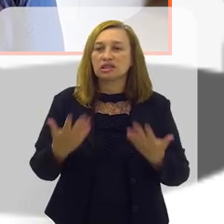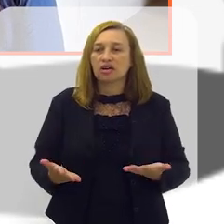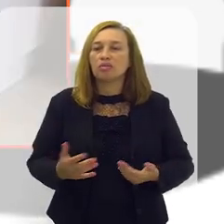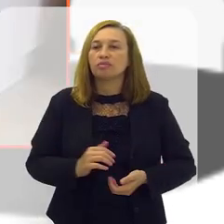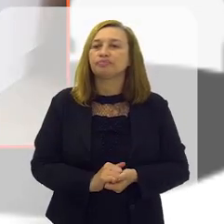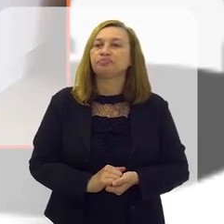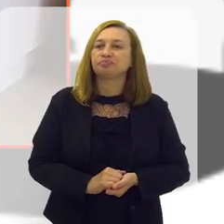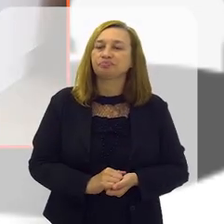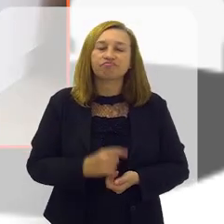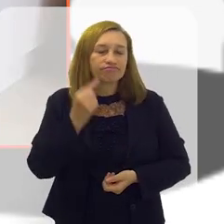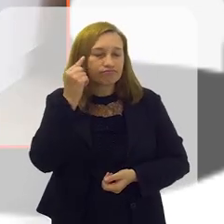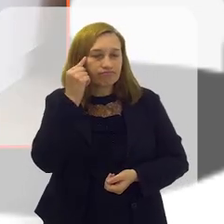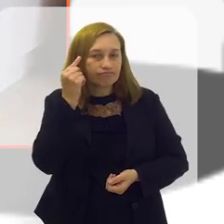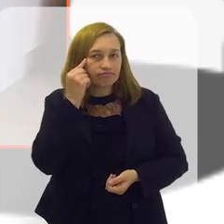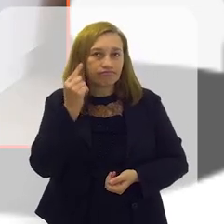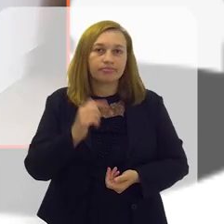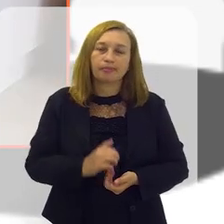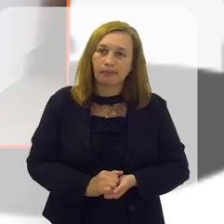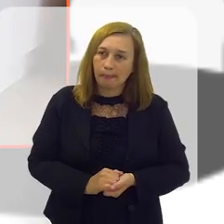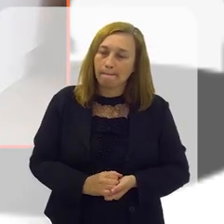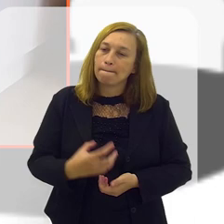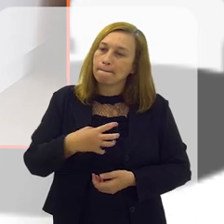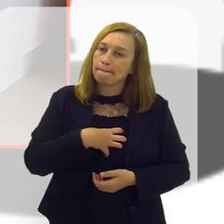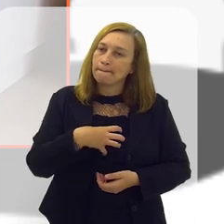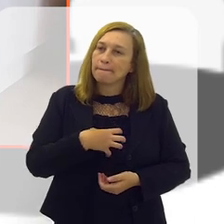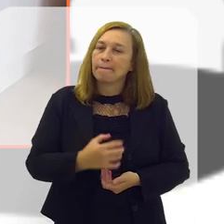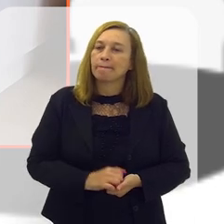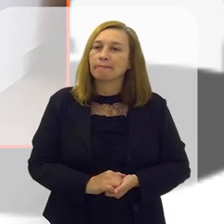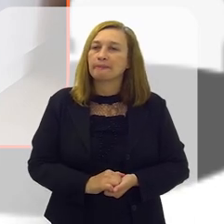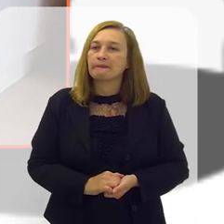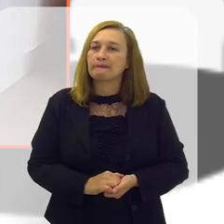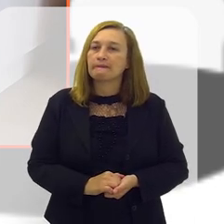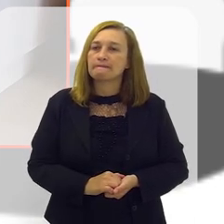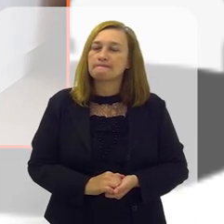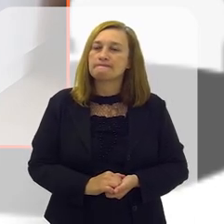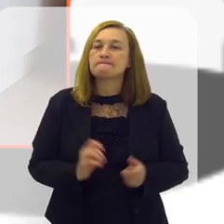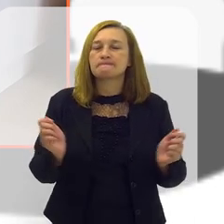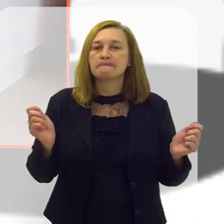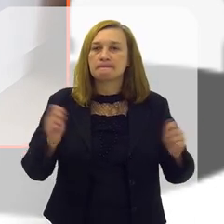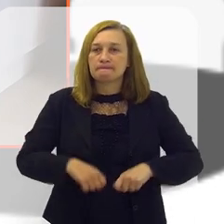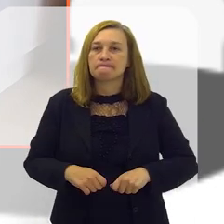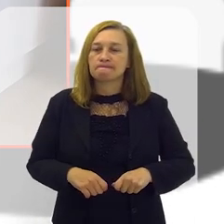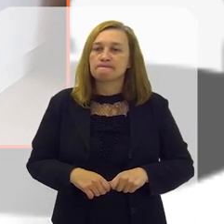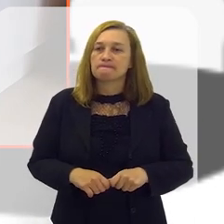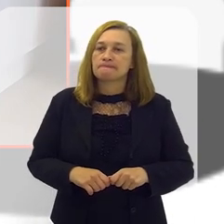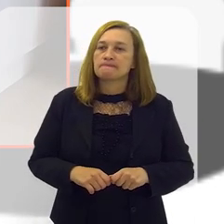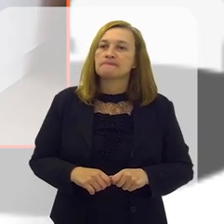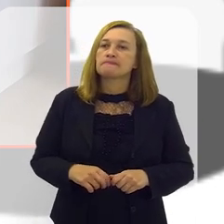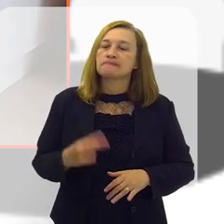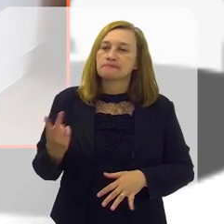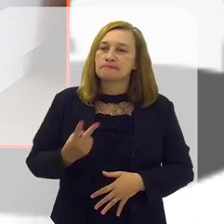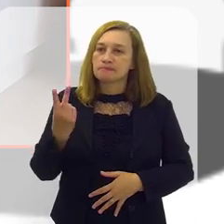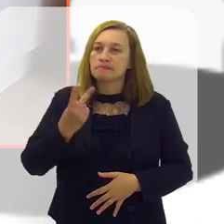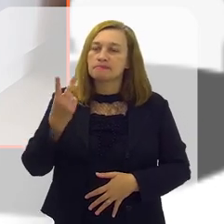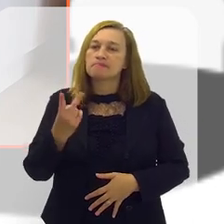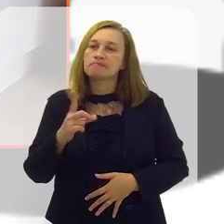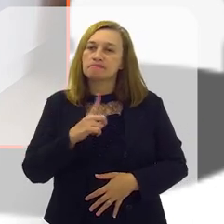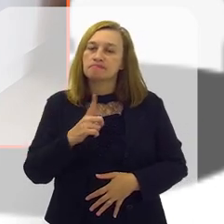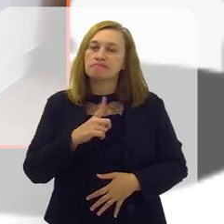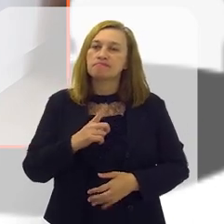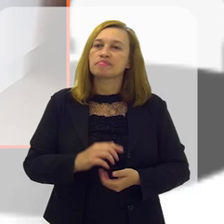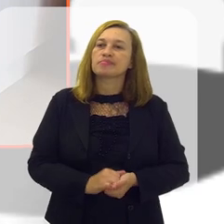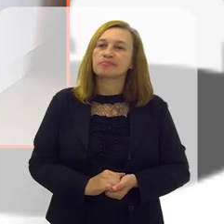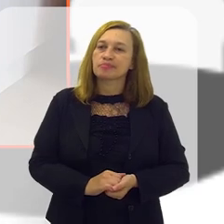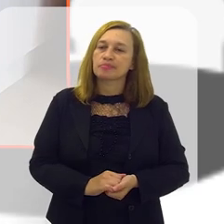Então, é algo para a gente pensar aí, né? Nesse sentido da possibilidade, da riqueza que é